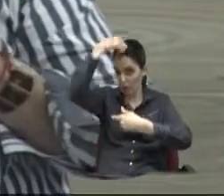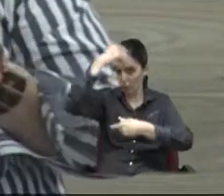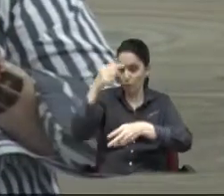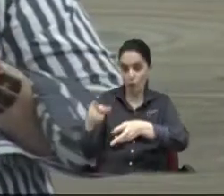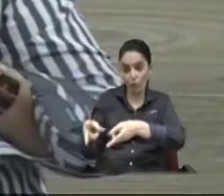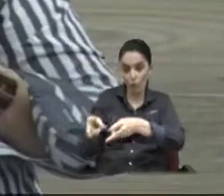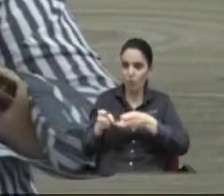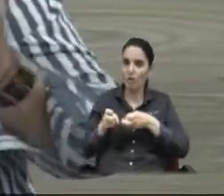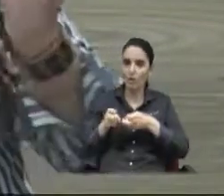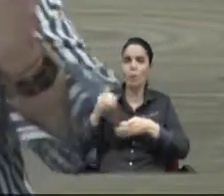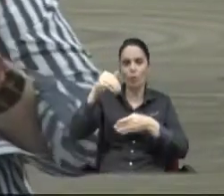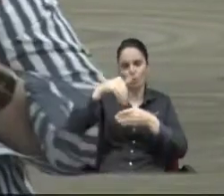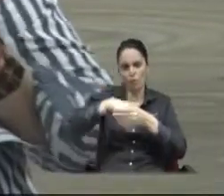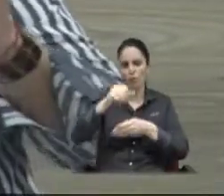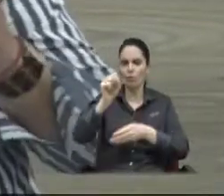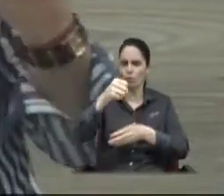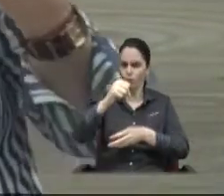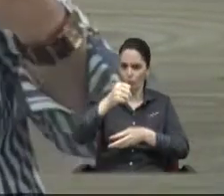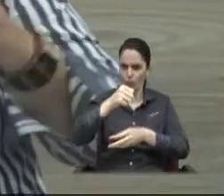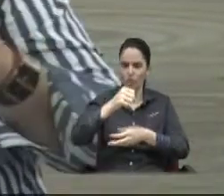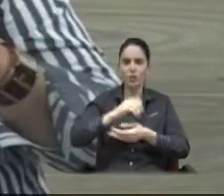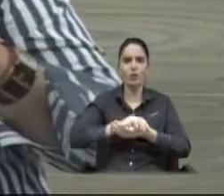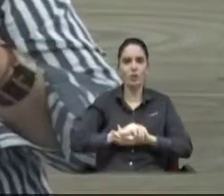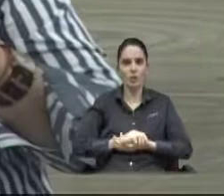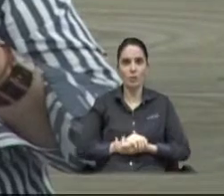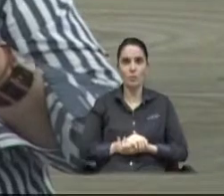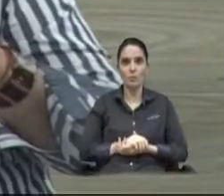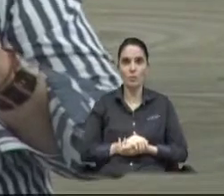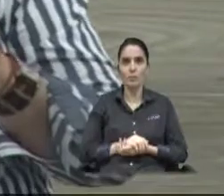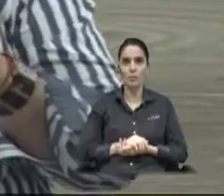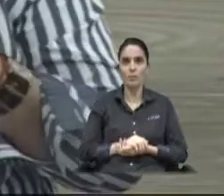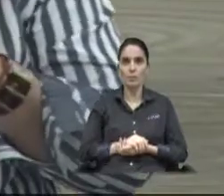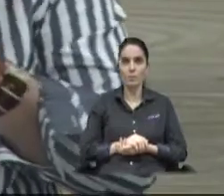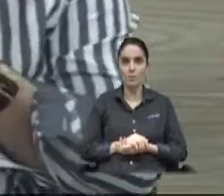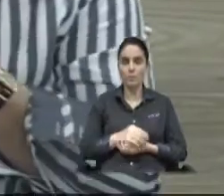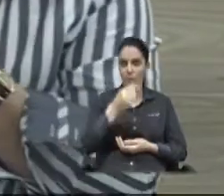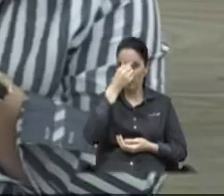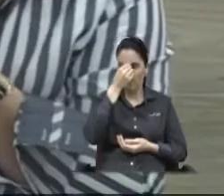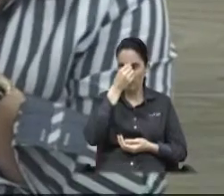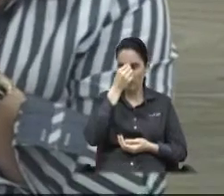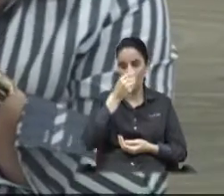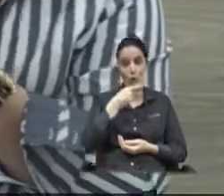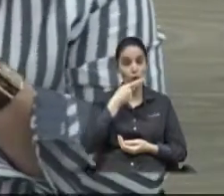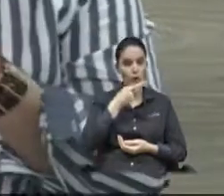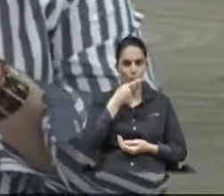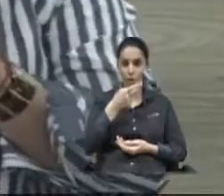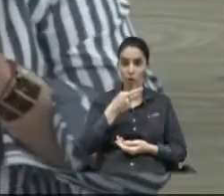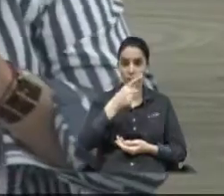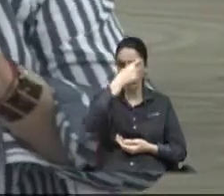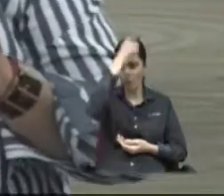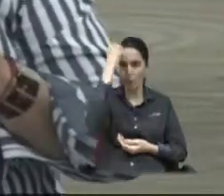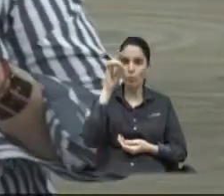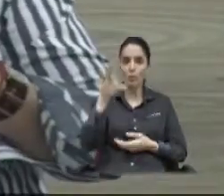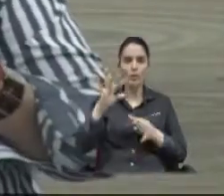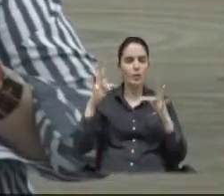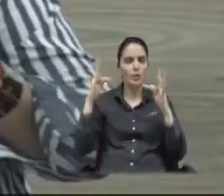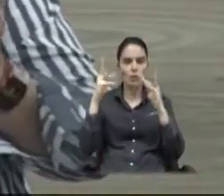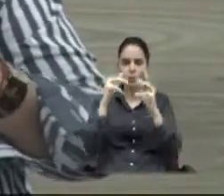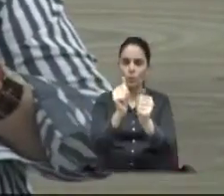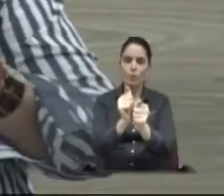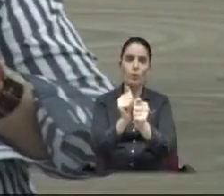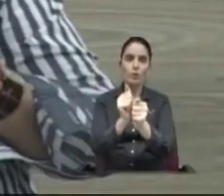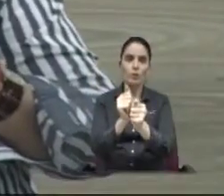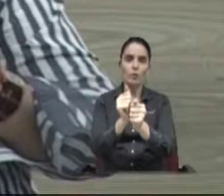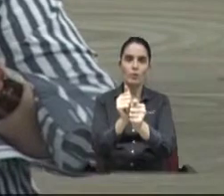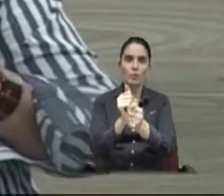justo, meu voto é sim, ao Jorge por esse discurso tão eloquente, né? Ao Wagner e a todos, com certeza,